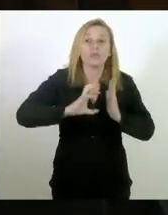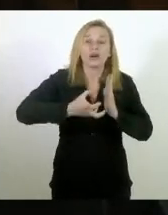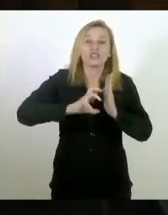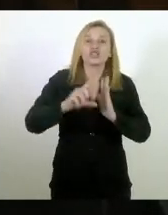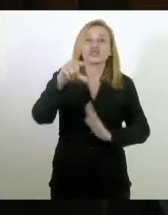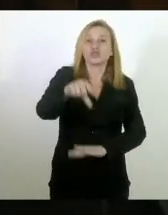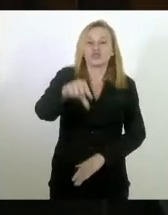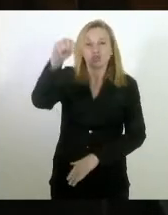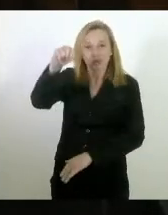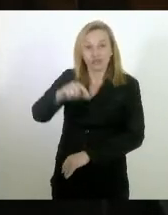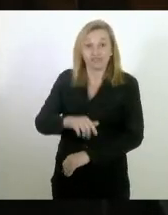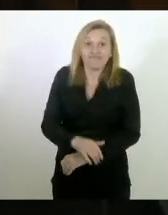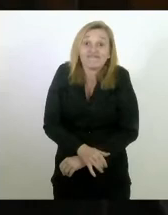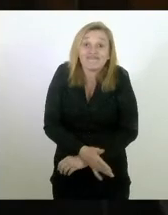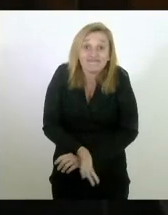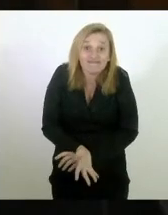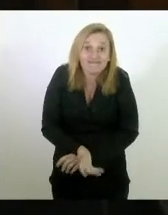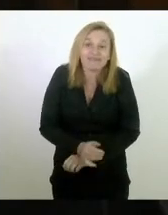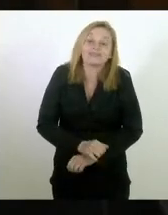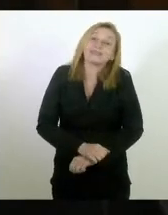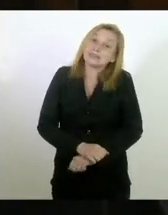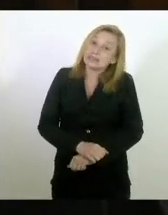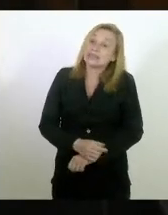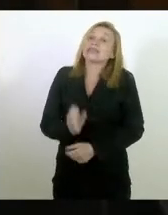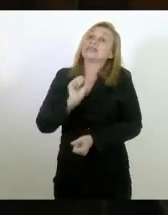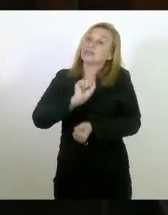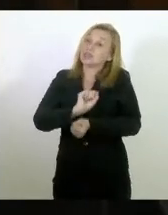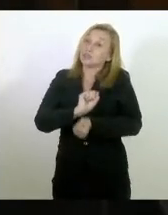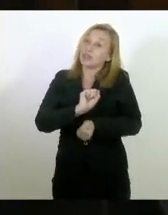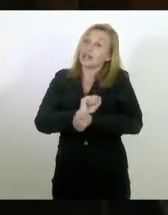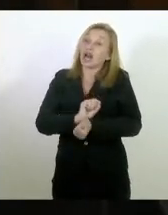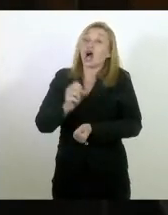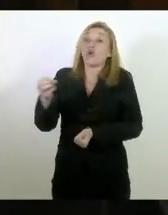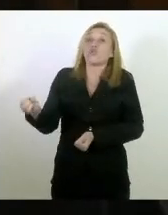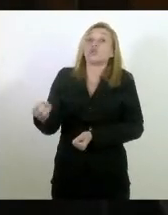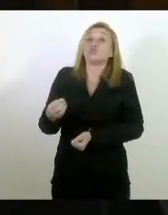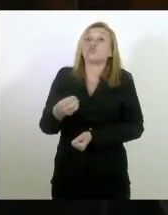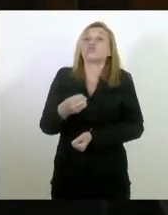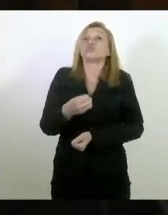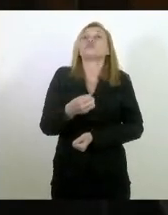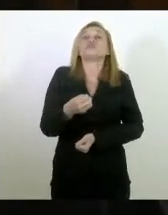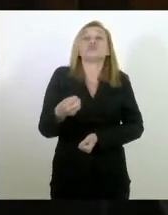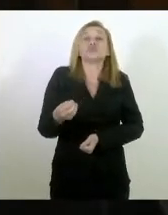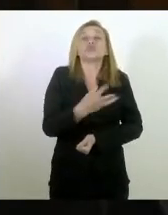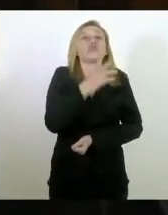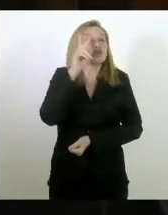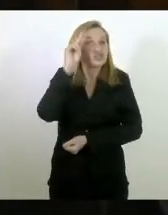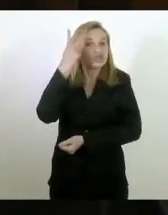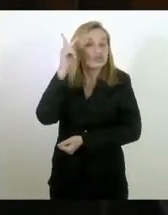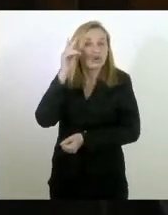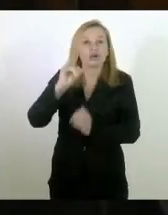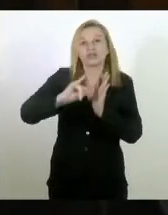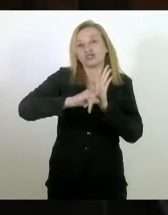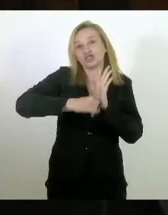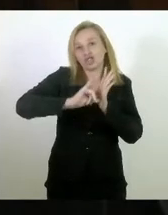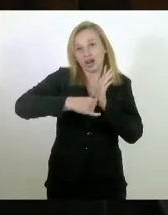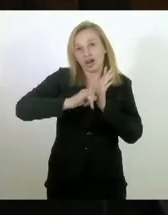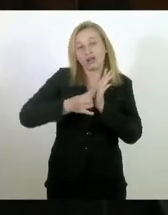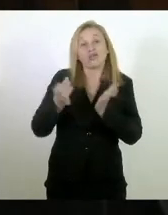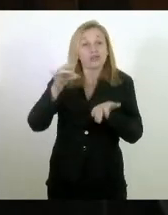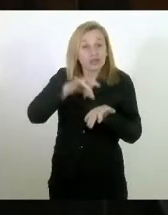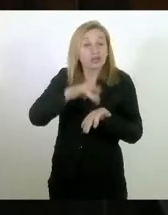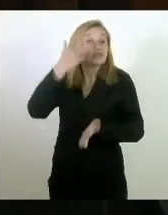indicou vamos esperar o novo capítulo no Diário Oficial